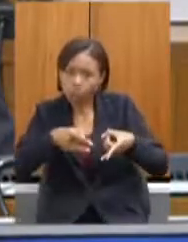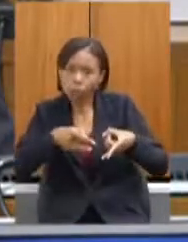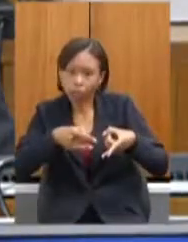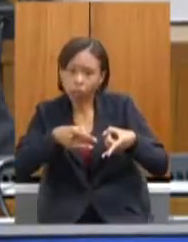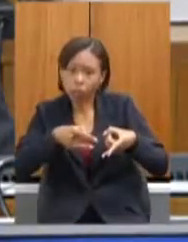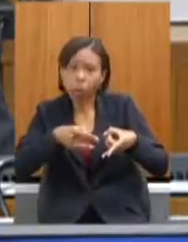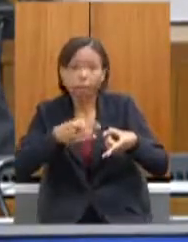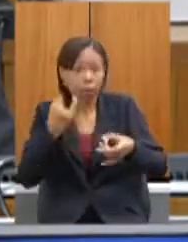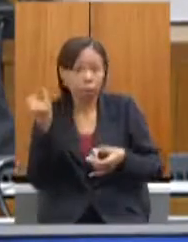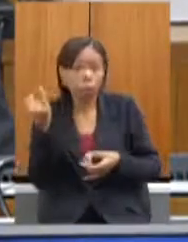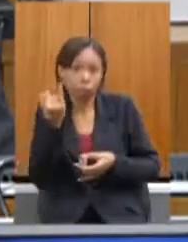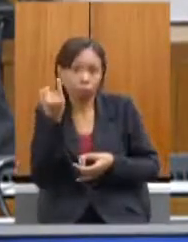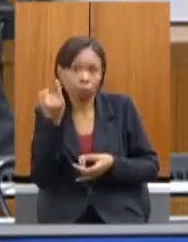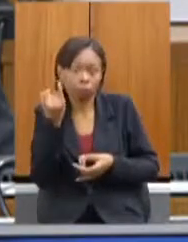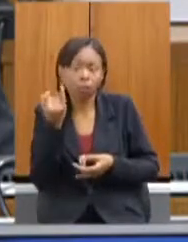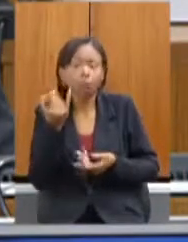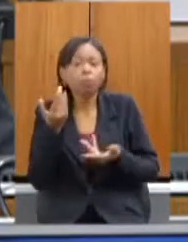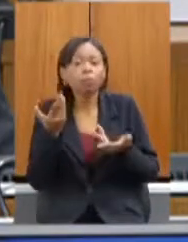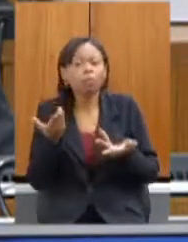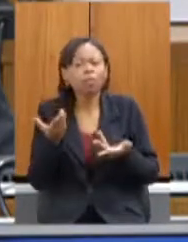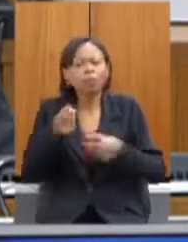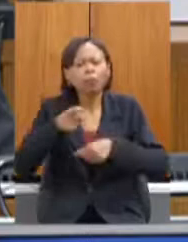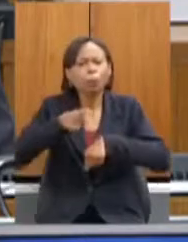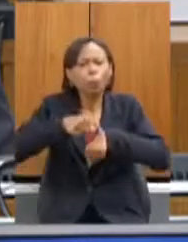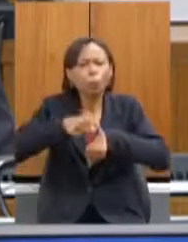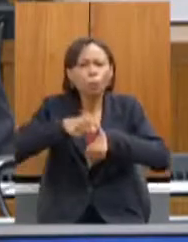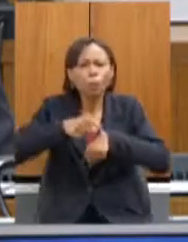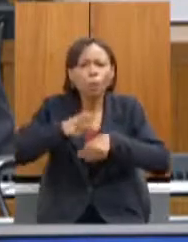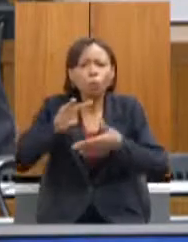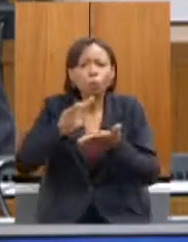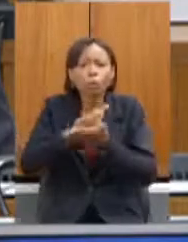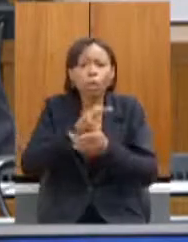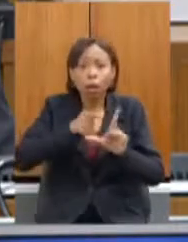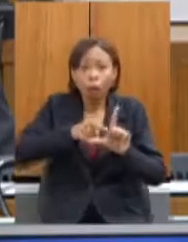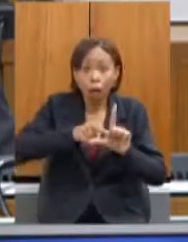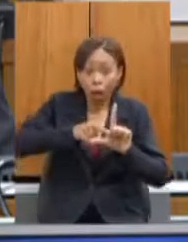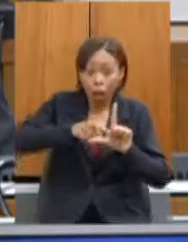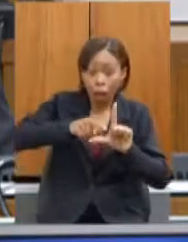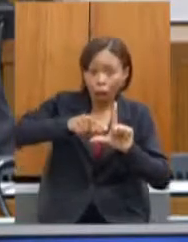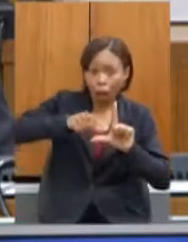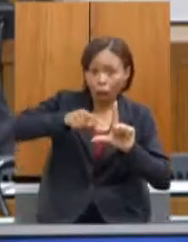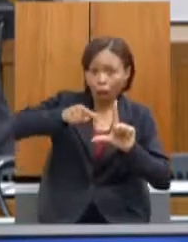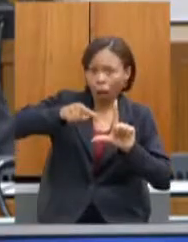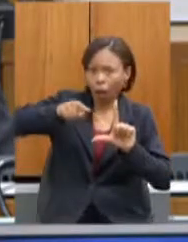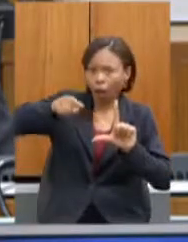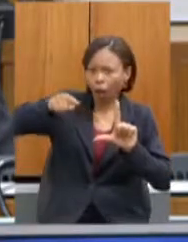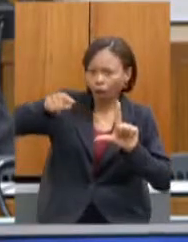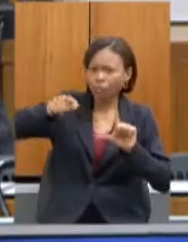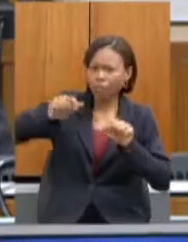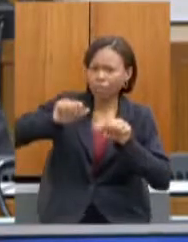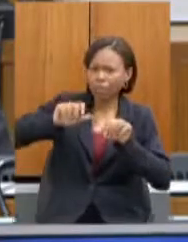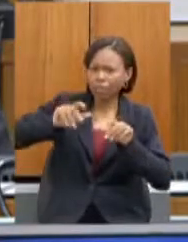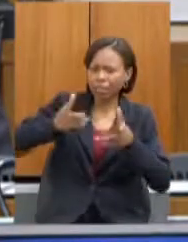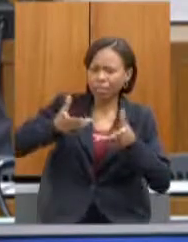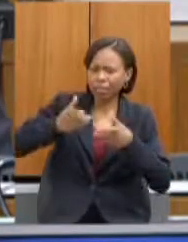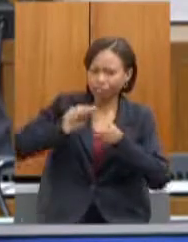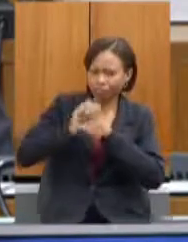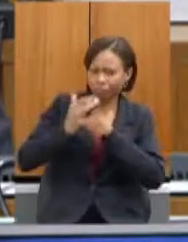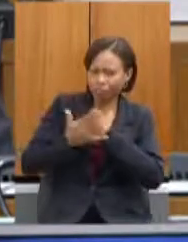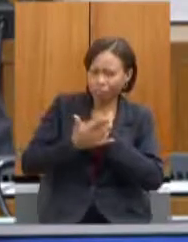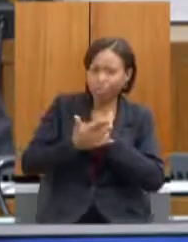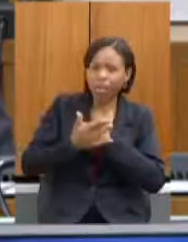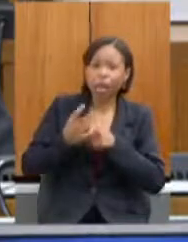nós é muito importante no momento de maior pico da epidemia nós tivemos 2.800 leitos